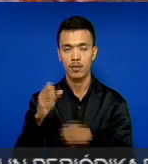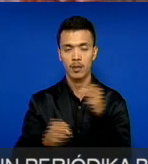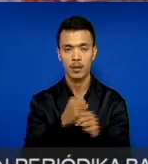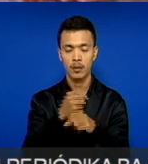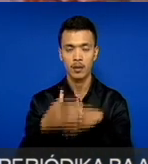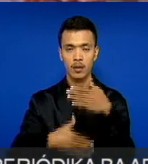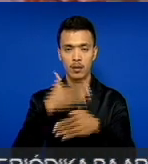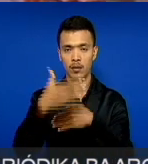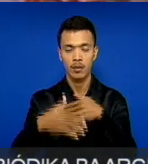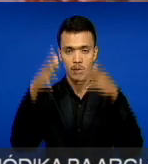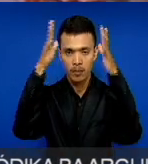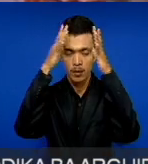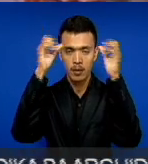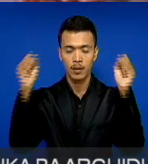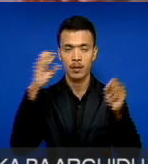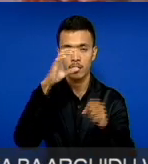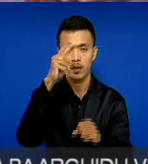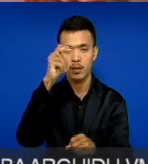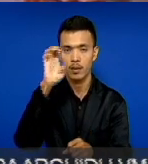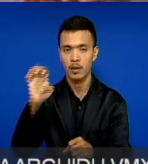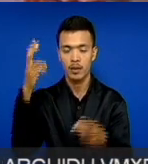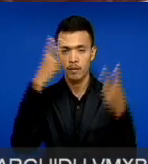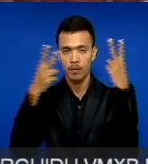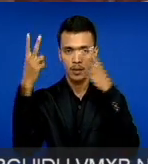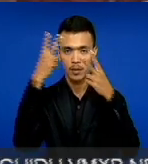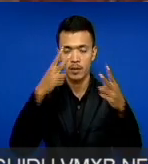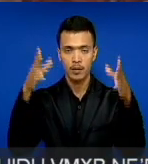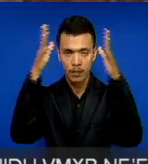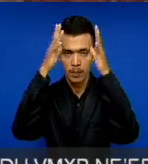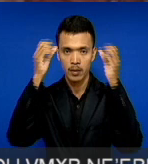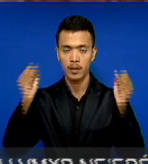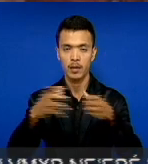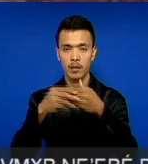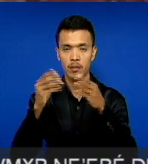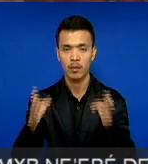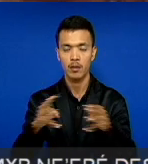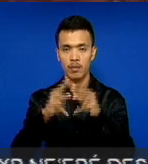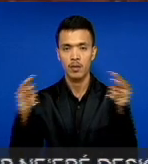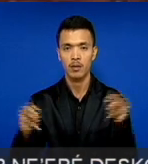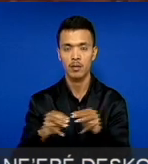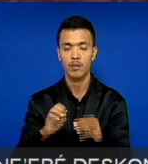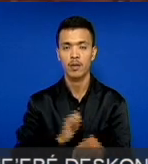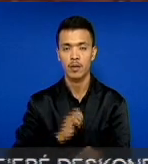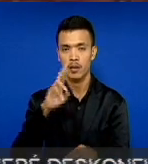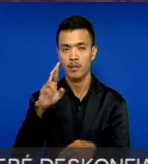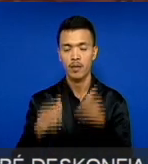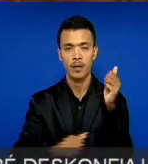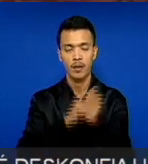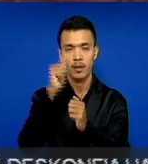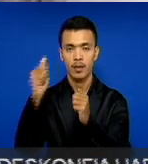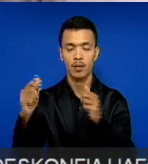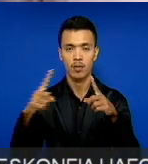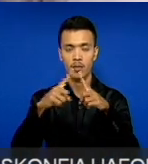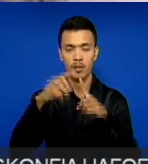Presidente Comissão Nacional da Eleição visita cortesia ba presidente Autoridade Município Hermera, hatou felicitação